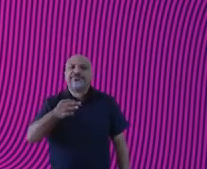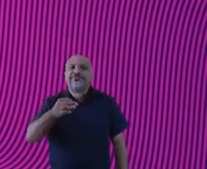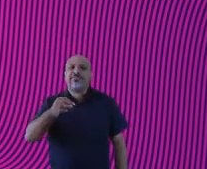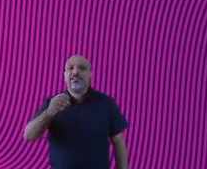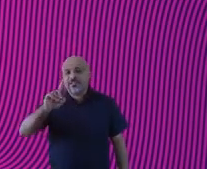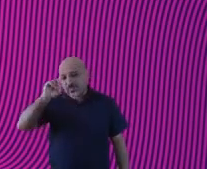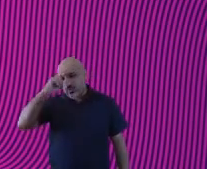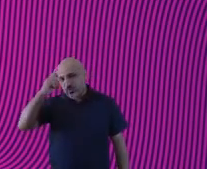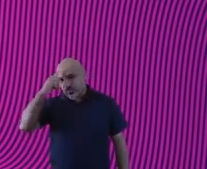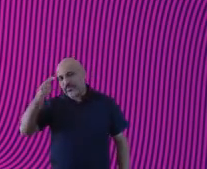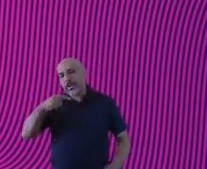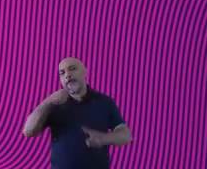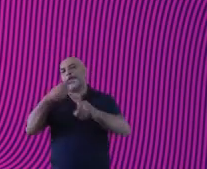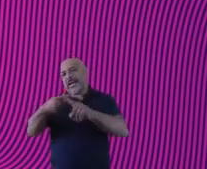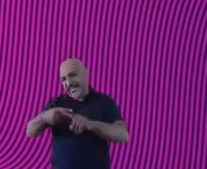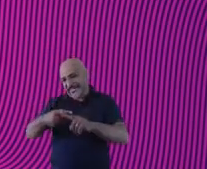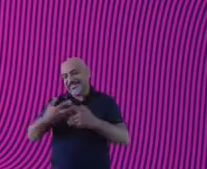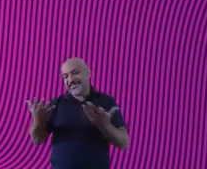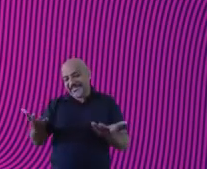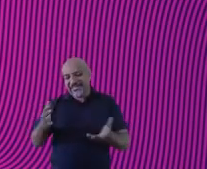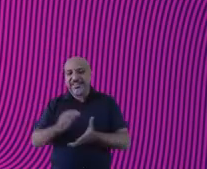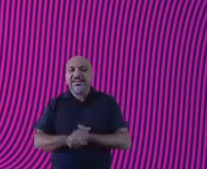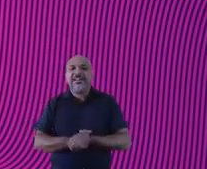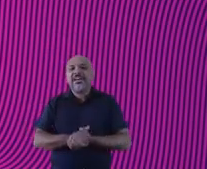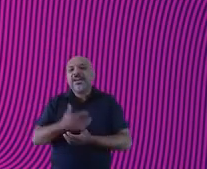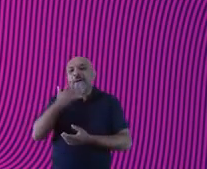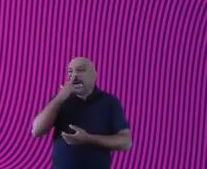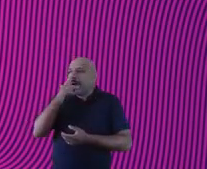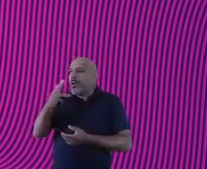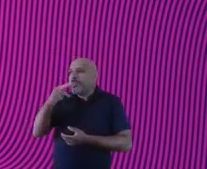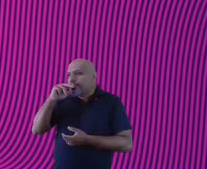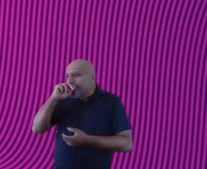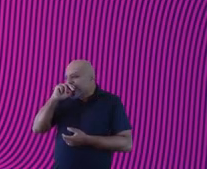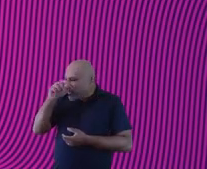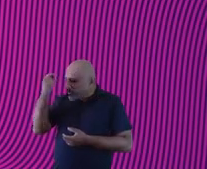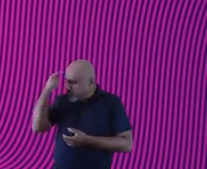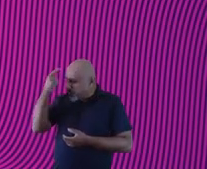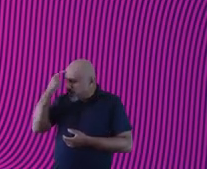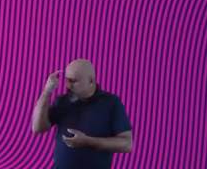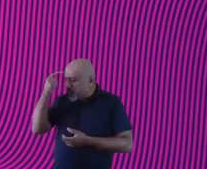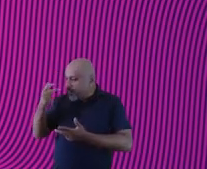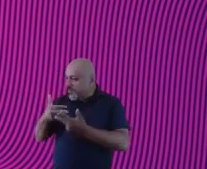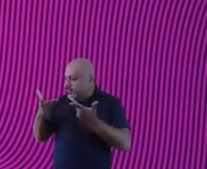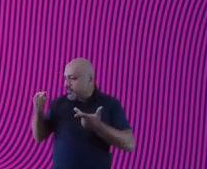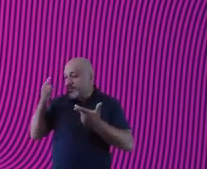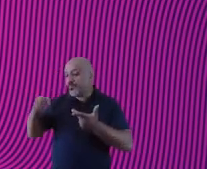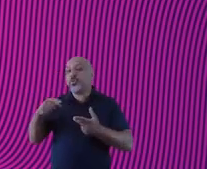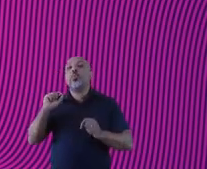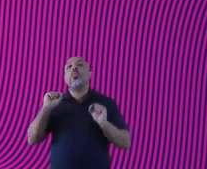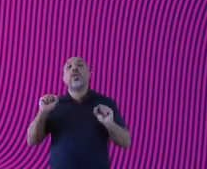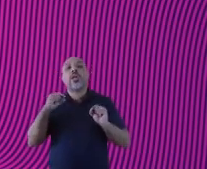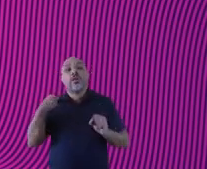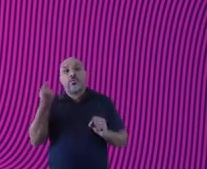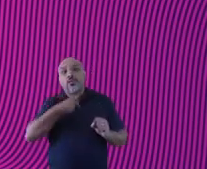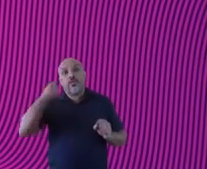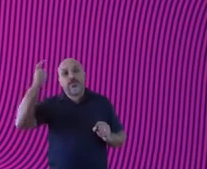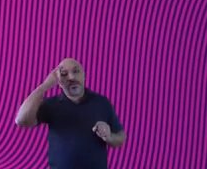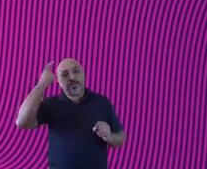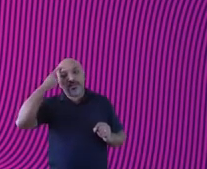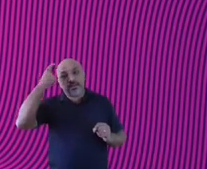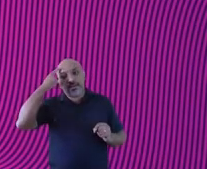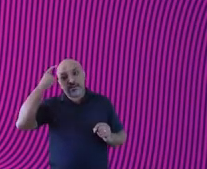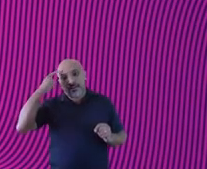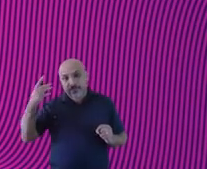Eu acho que o meu pensamento em relação a esse caso é o que nós pensaríamos sobre